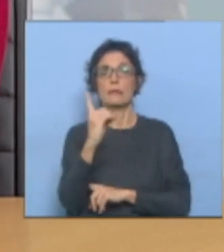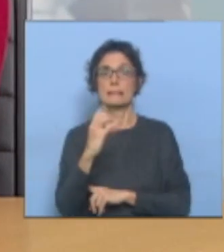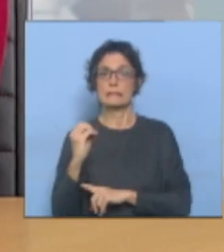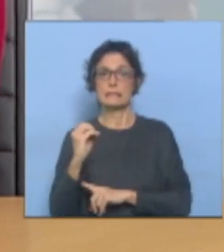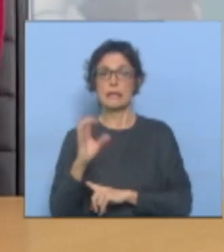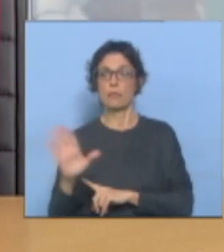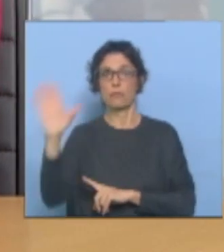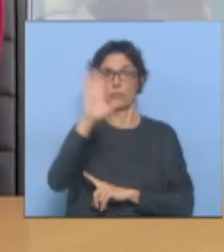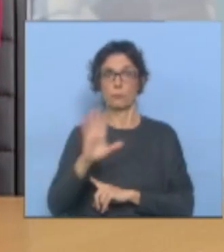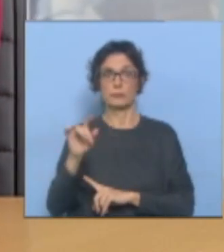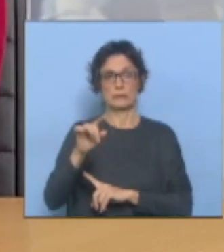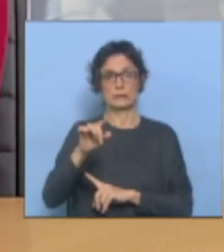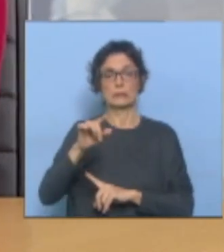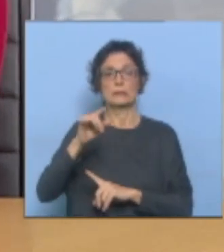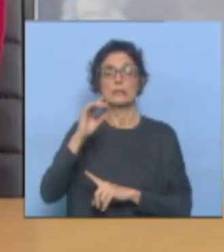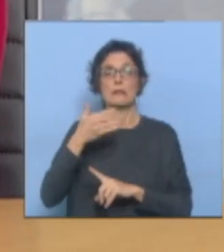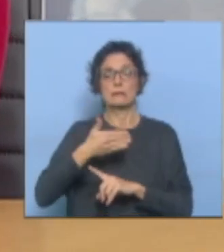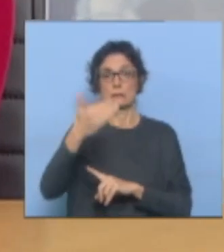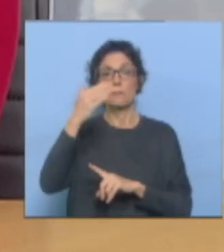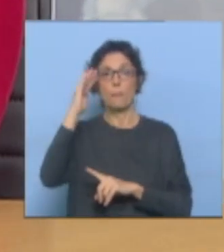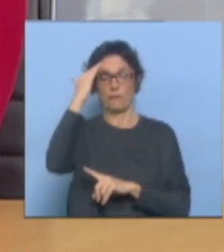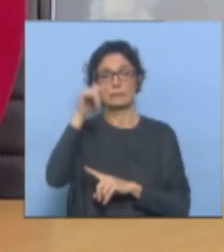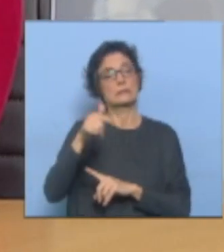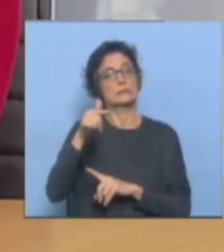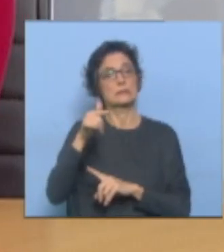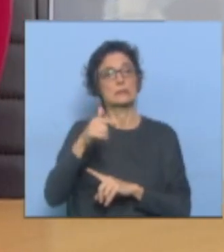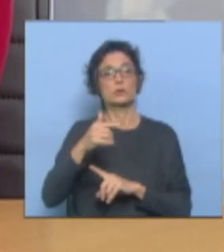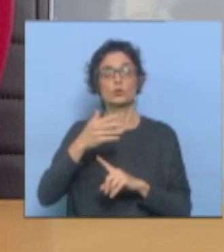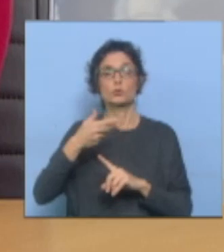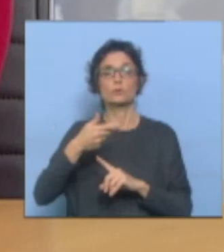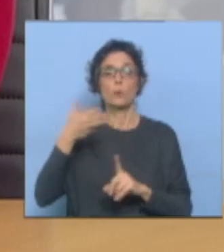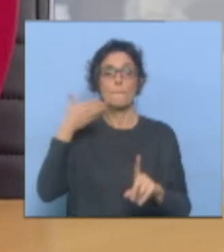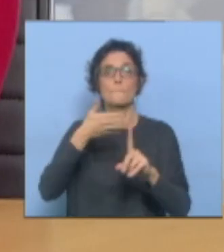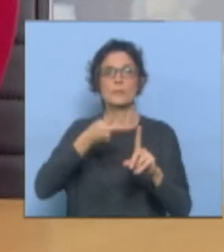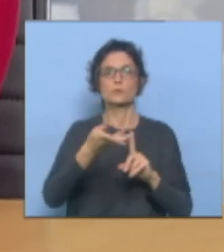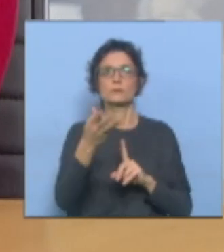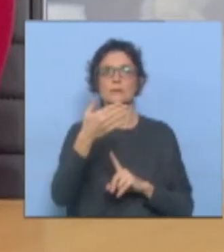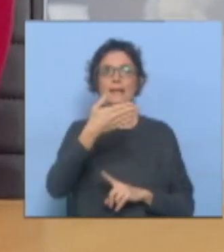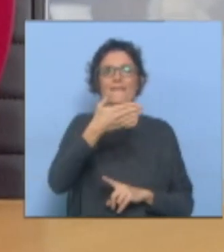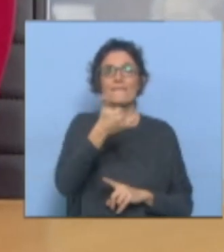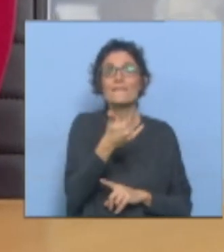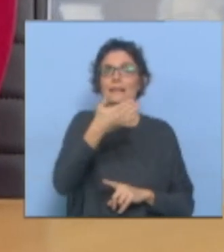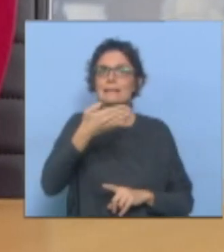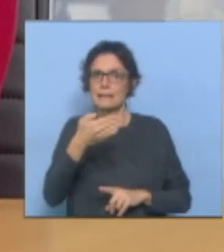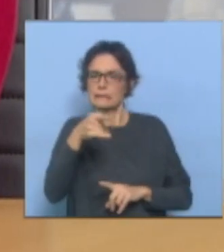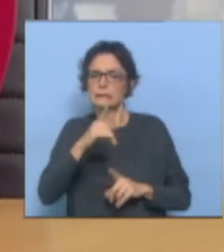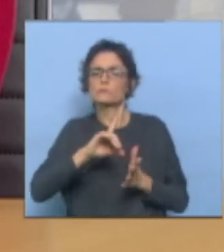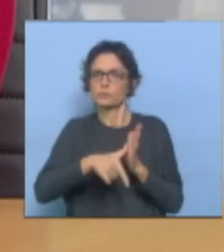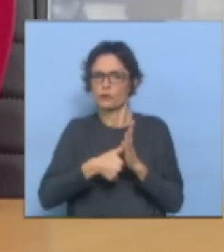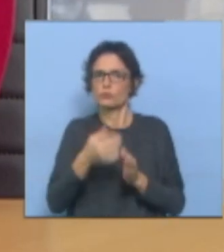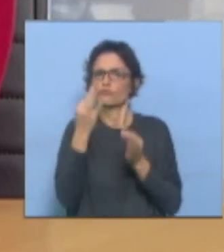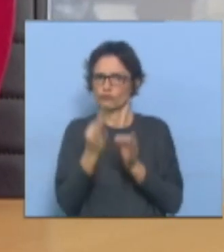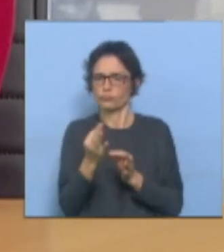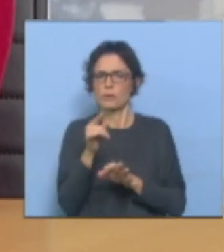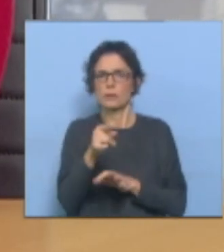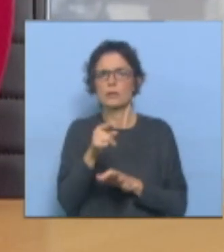semana de fevereiro estão concentradas 27 dessas 60 missões, portanto faz todo o sentido falar deste projeto. É um